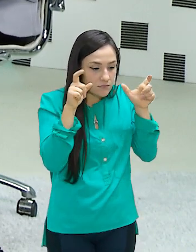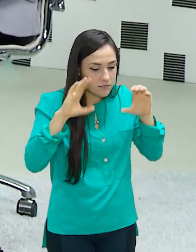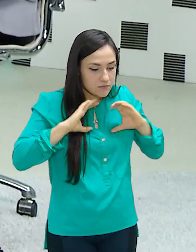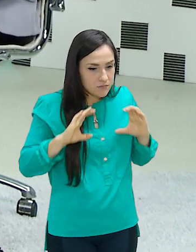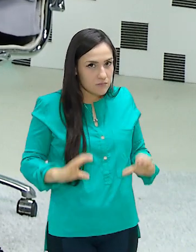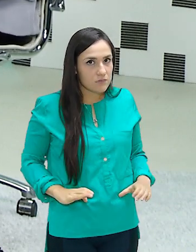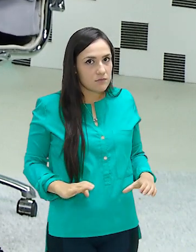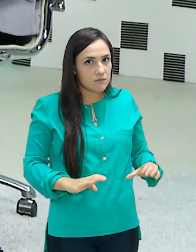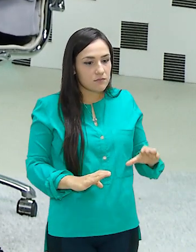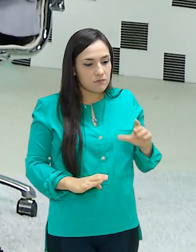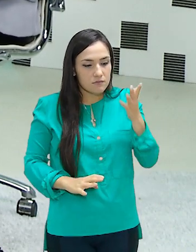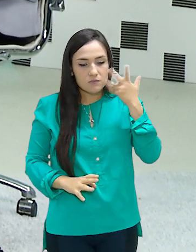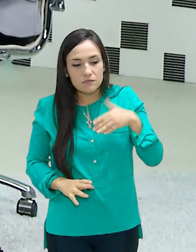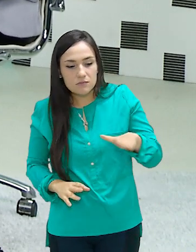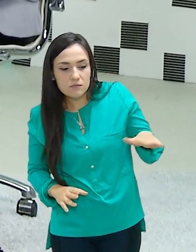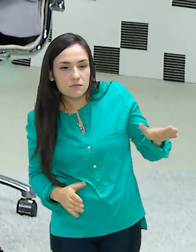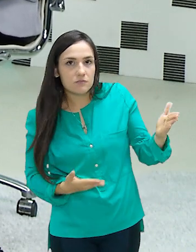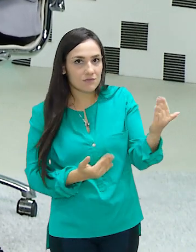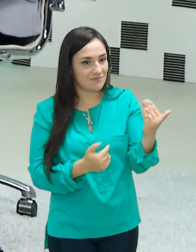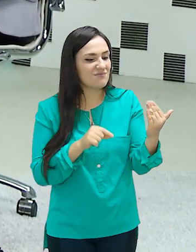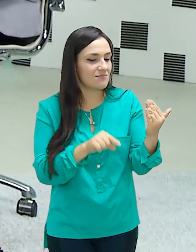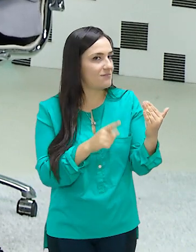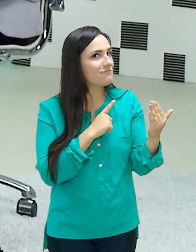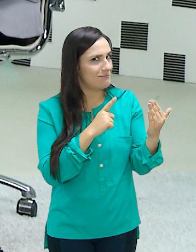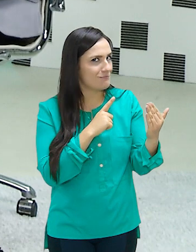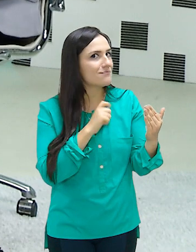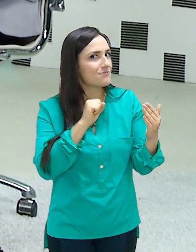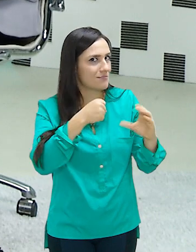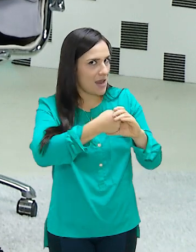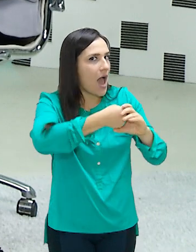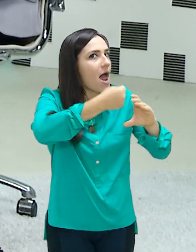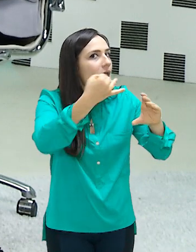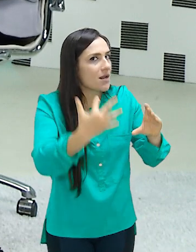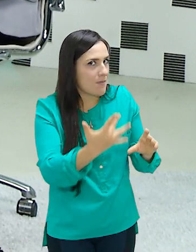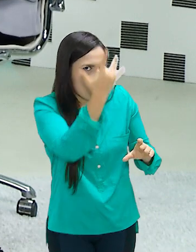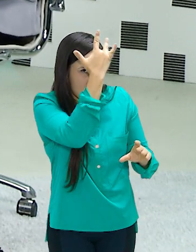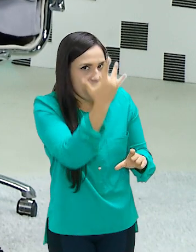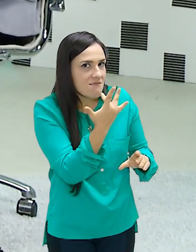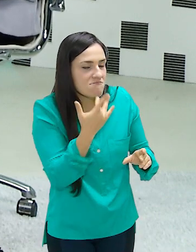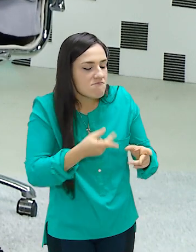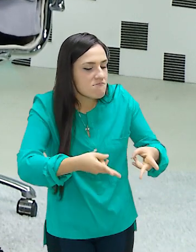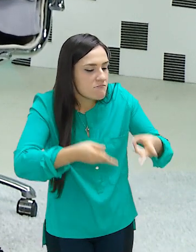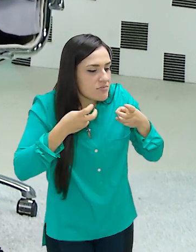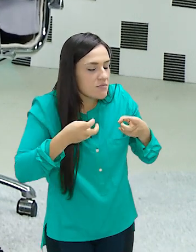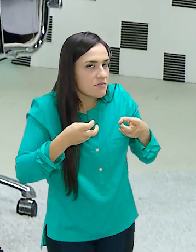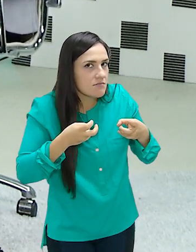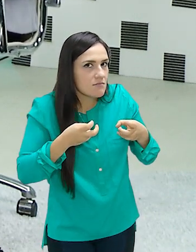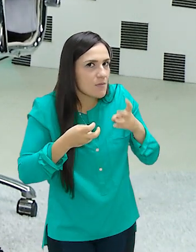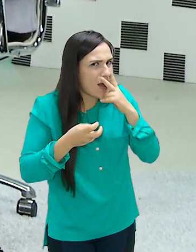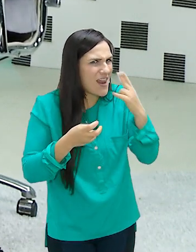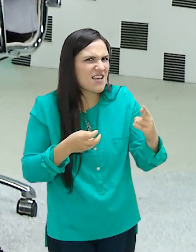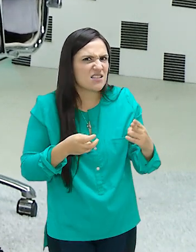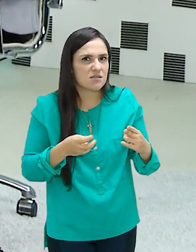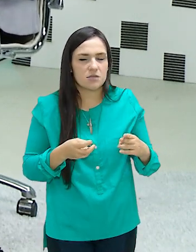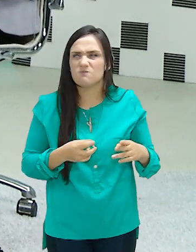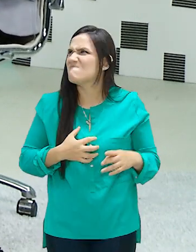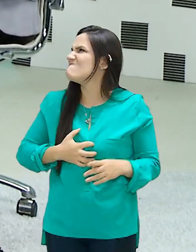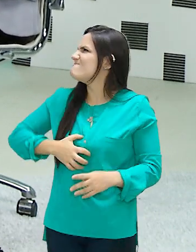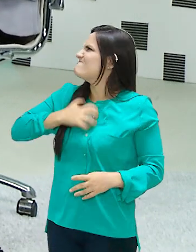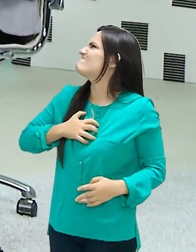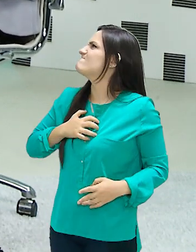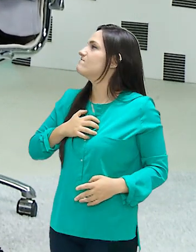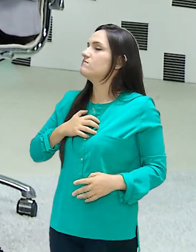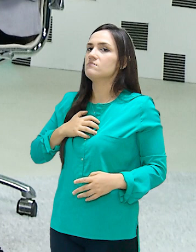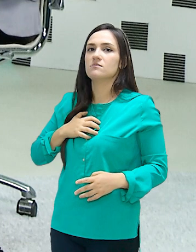filho. Porque eles apresentam, eles dão sinais emocionais. Porque eles começam a ficar com